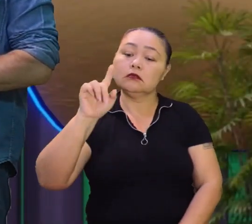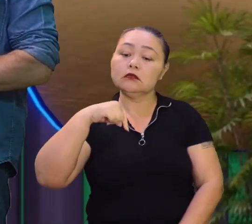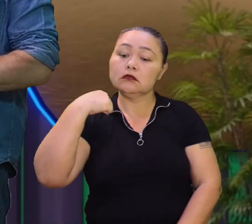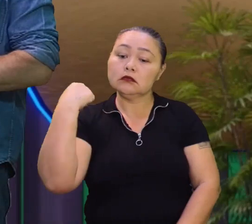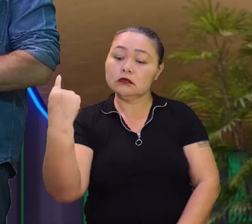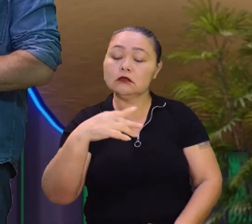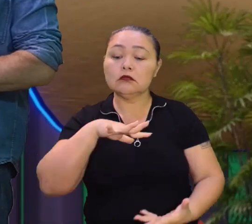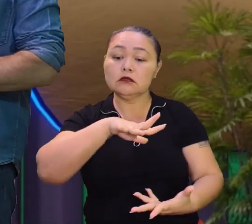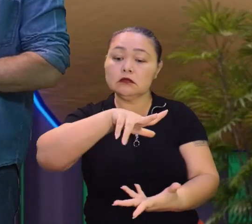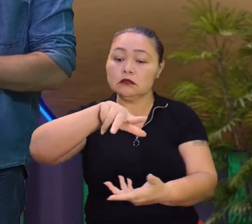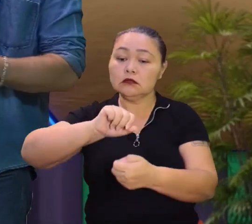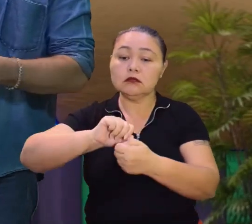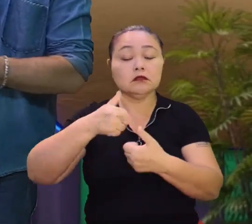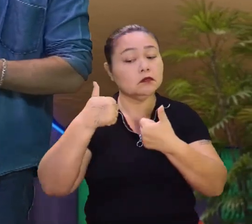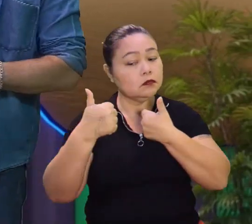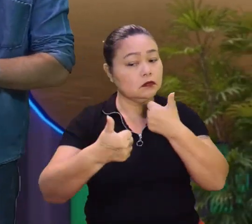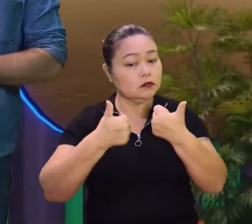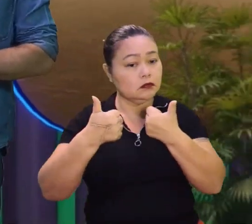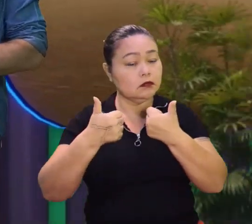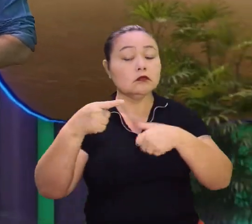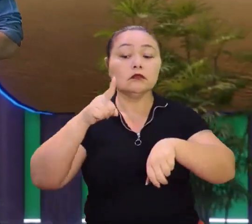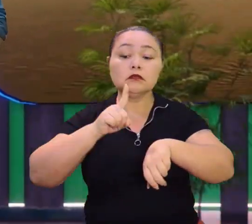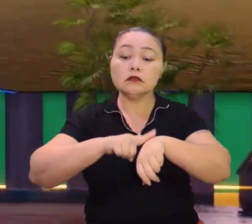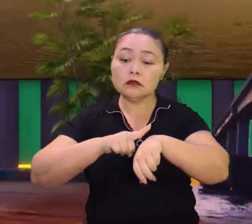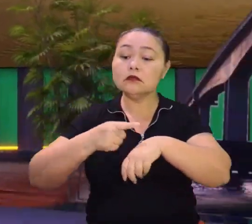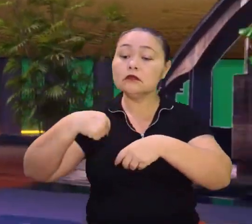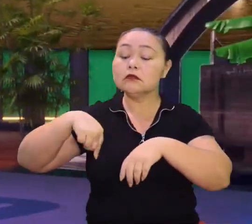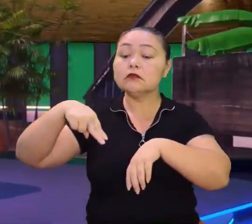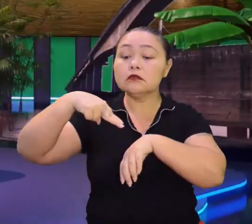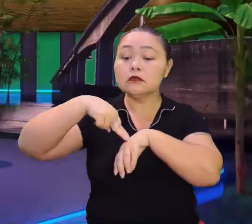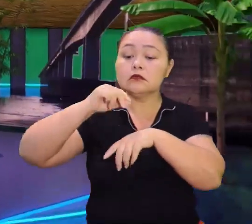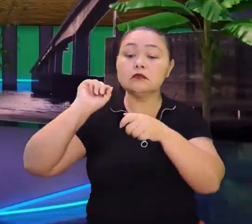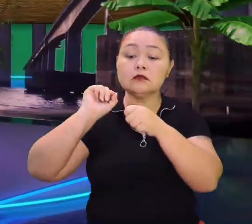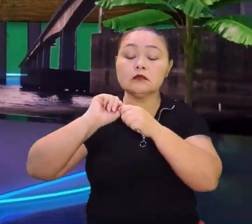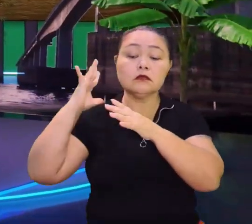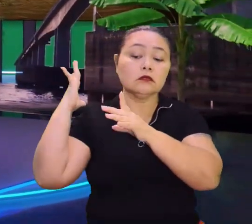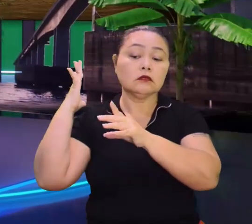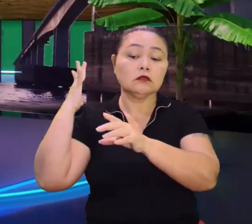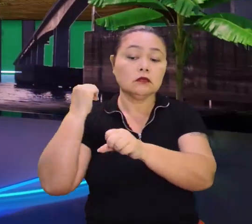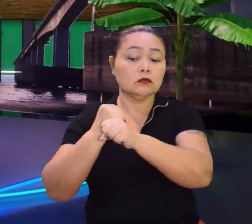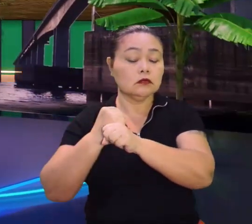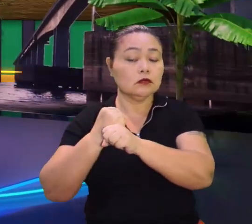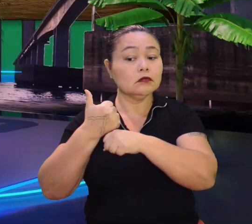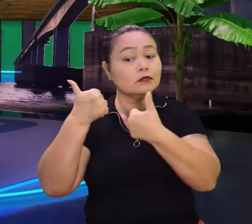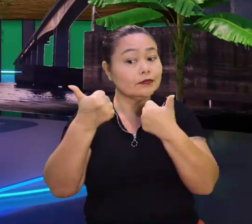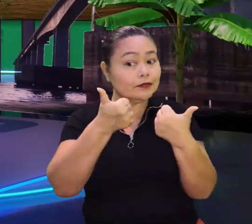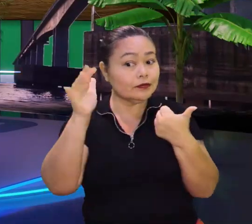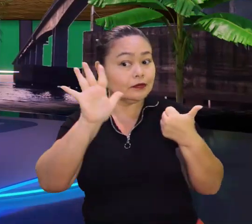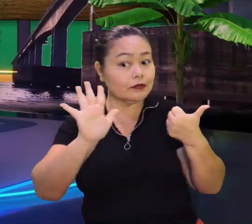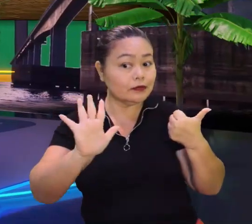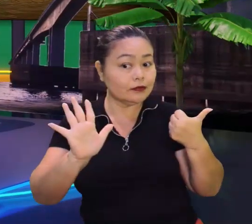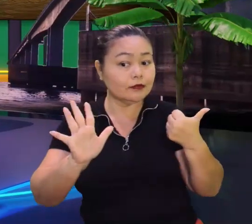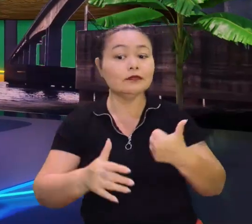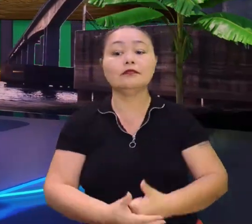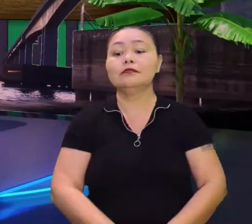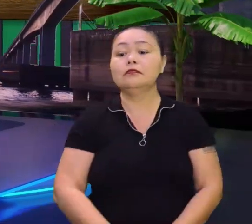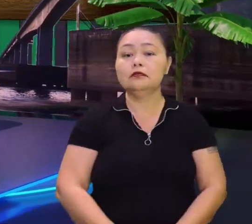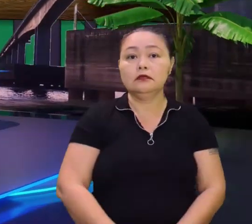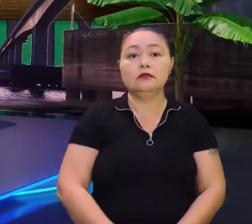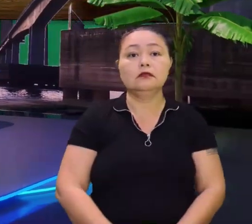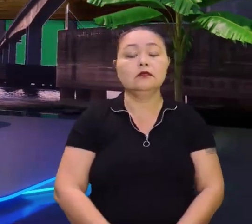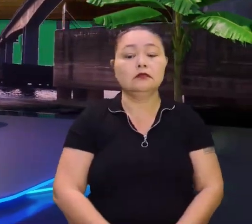nosso planeta. Exatamente. Beleza? Beleza. Então daqui a pouco a gente volta aí para fazer a nossa revisão, galera. Valeu, tchau! Tchau!